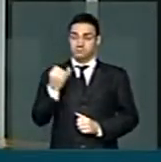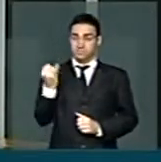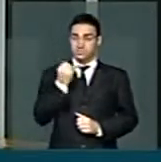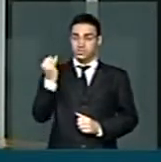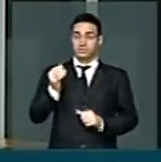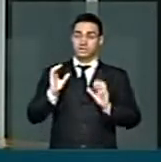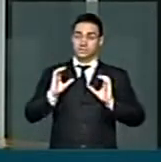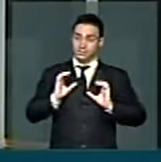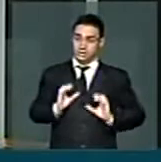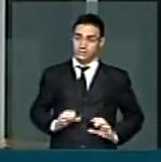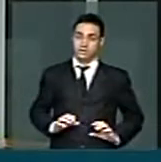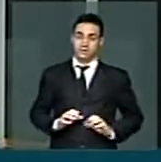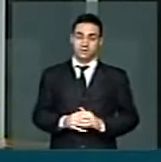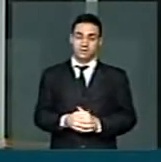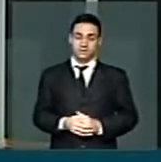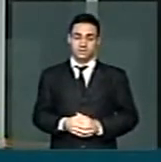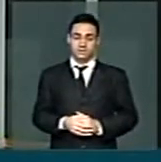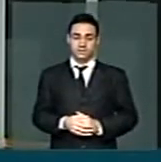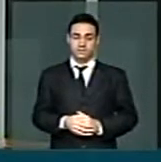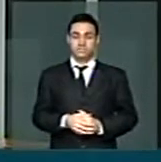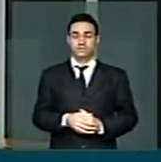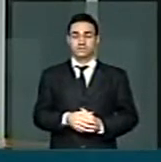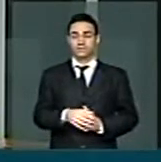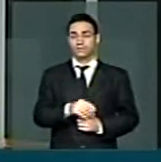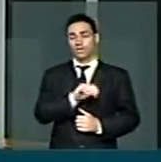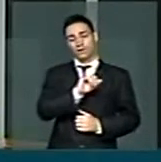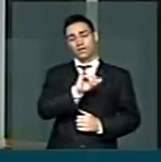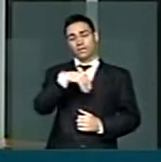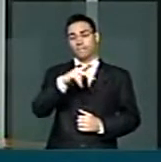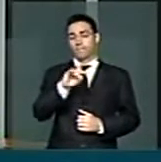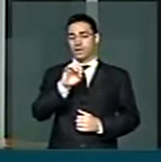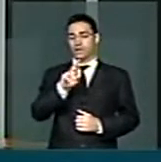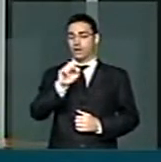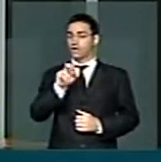senhoras e senhores, imperativo da cidadania.